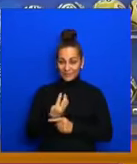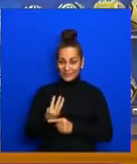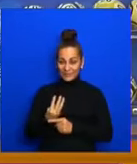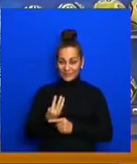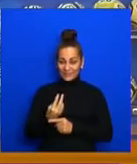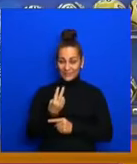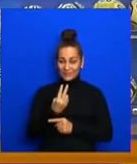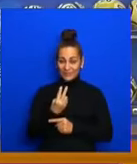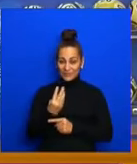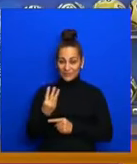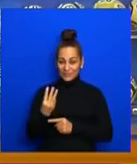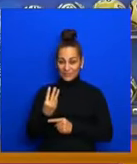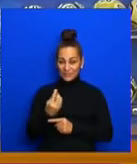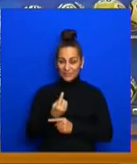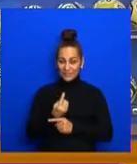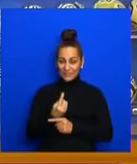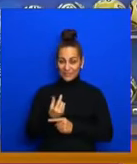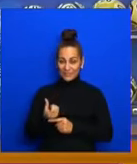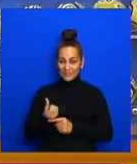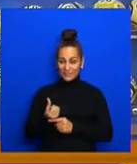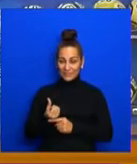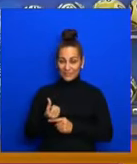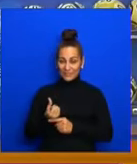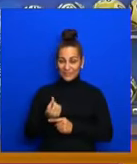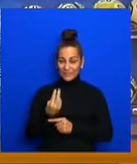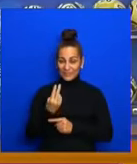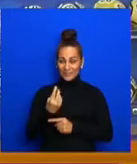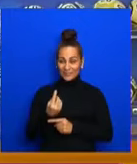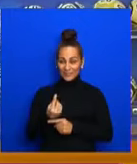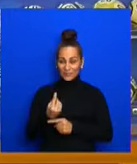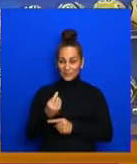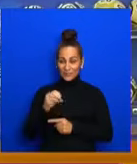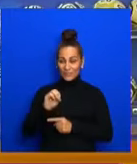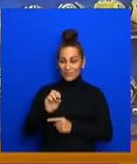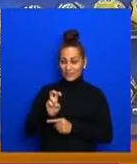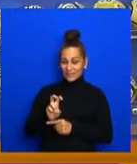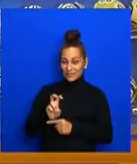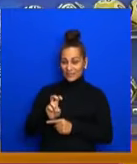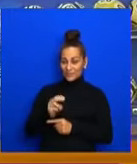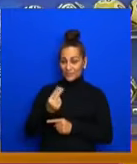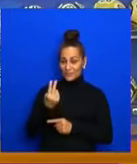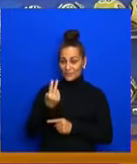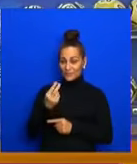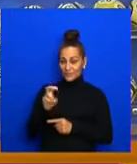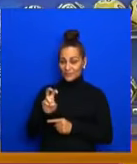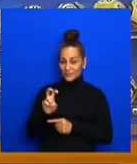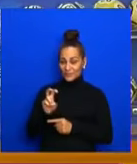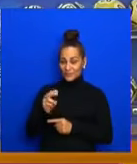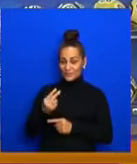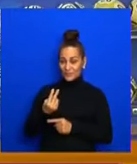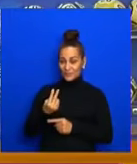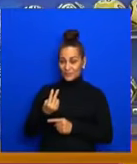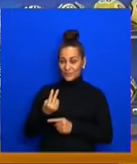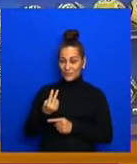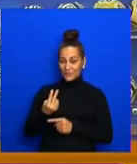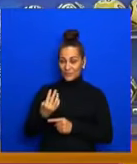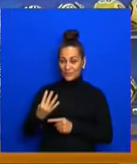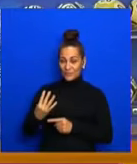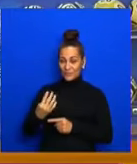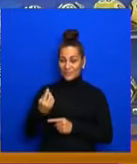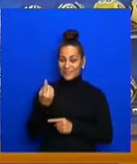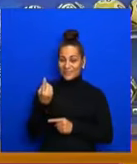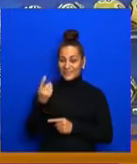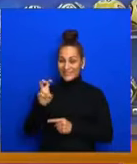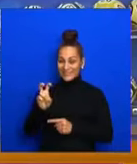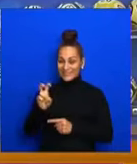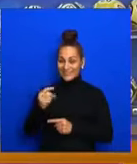14, 13, 23, 16, 21, 05, 25,